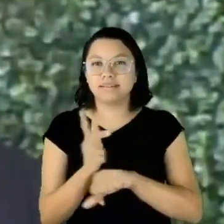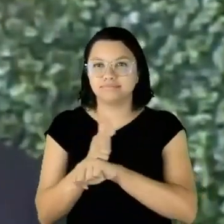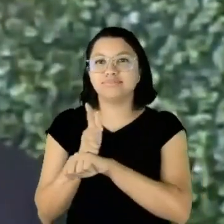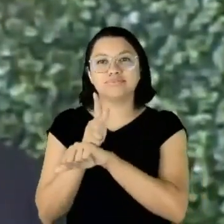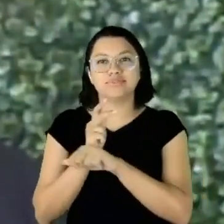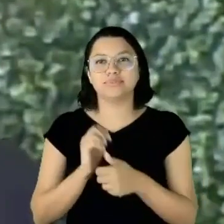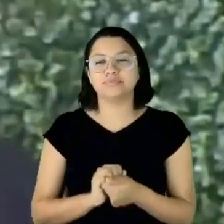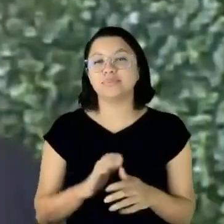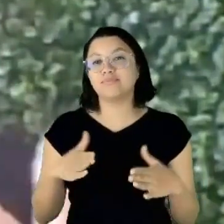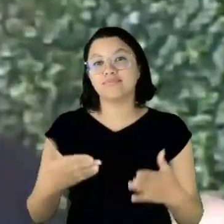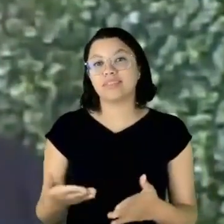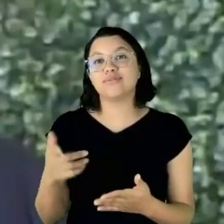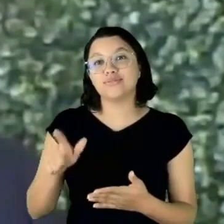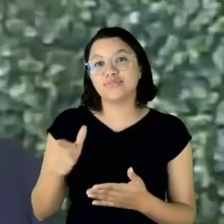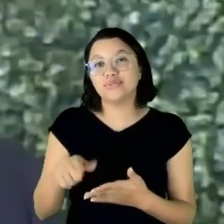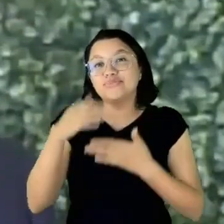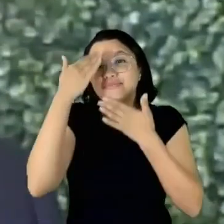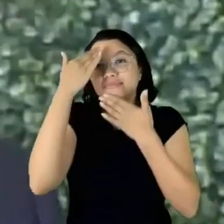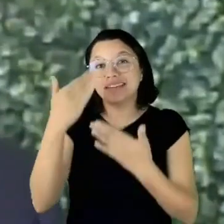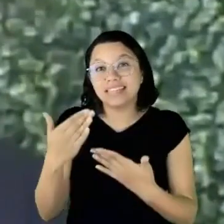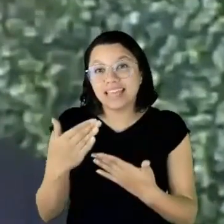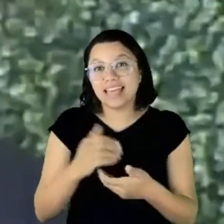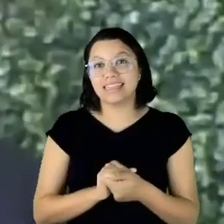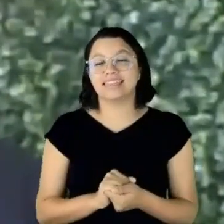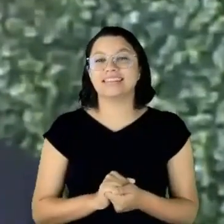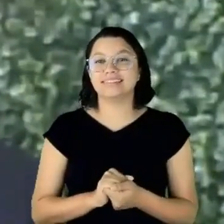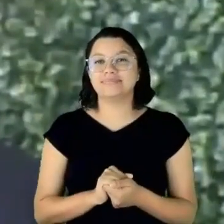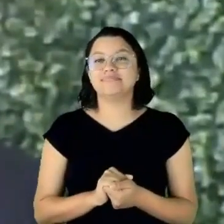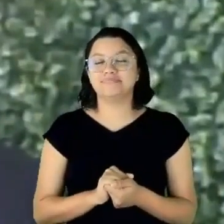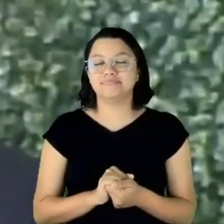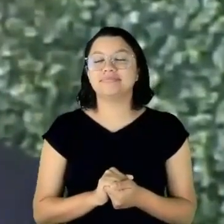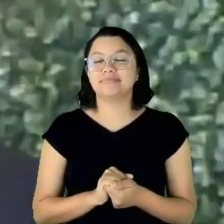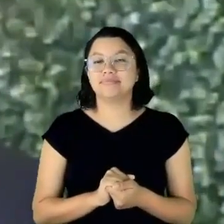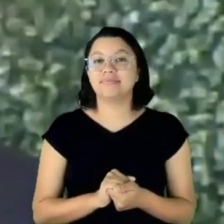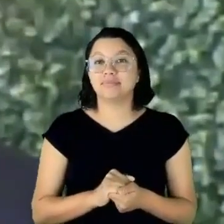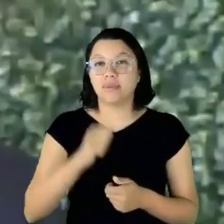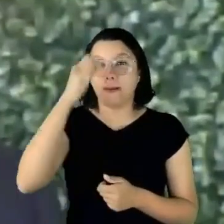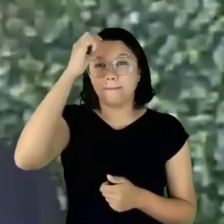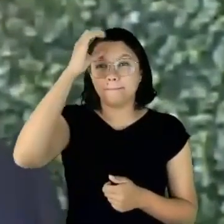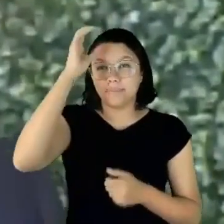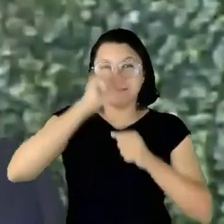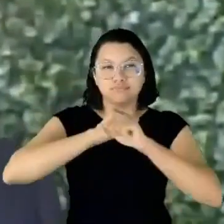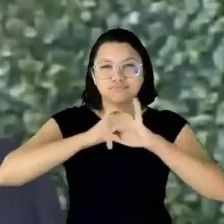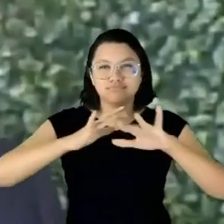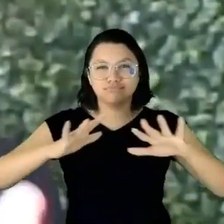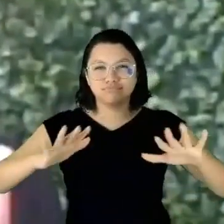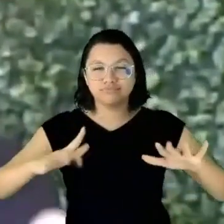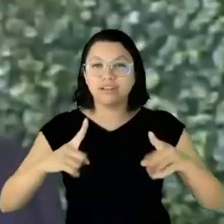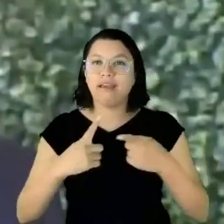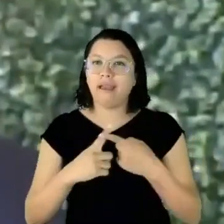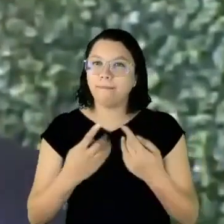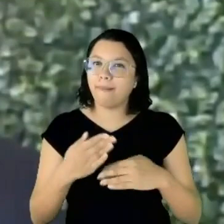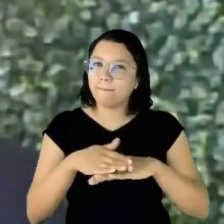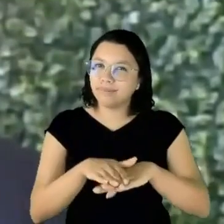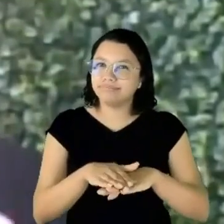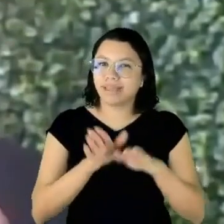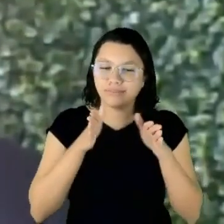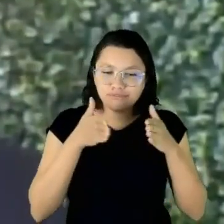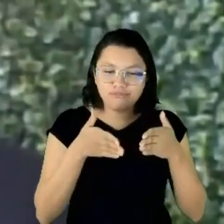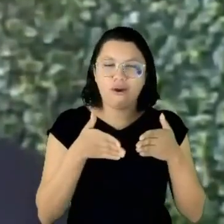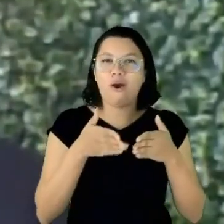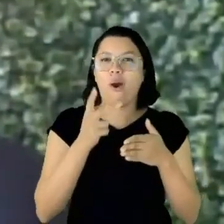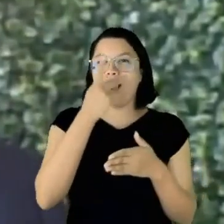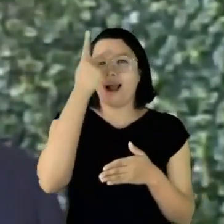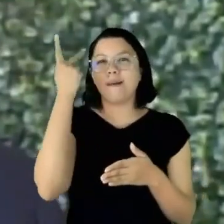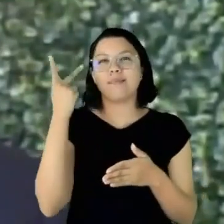dos vídeos então novamente muito obrigado a doutor Janilson pela jornalizade em compartilhar principalmente pela humildade e pelo foco nas